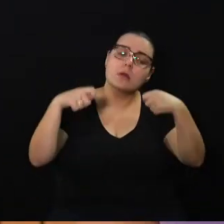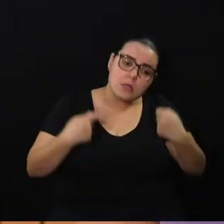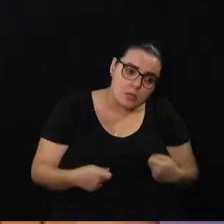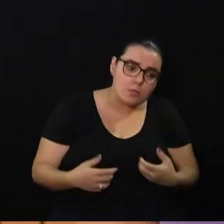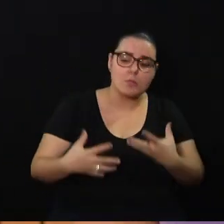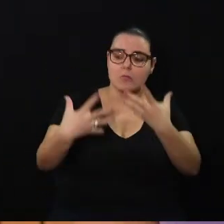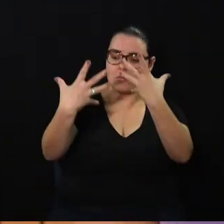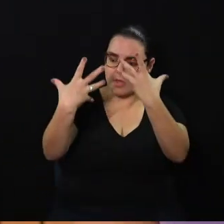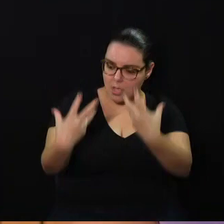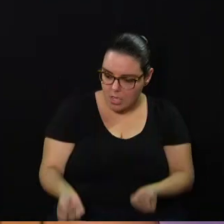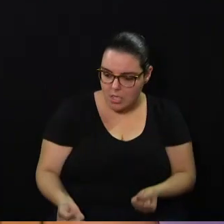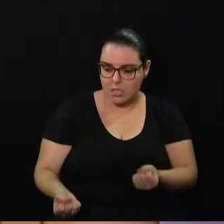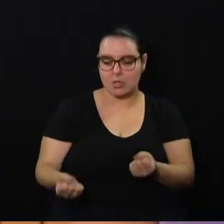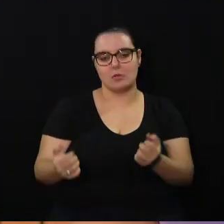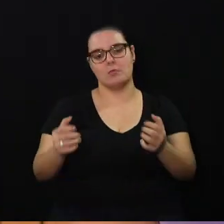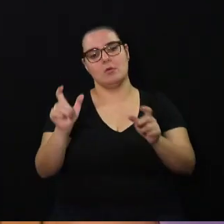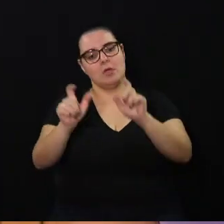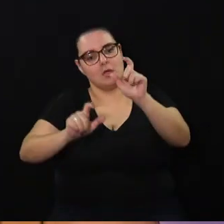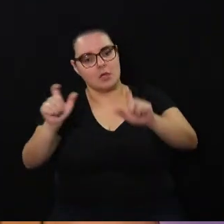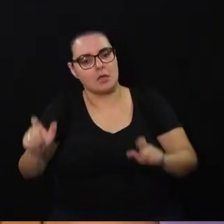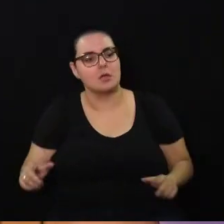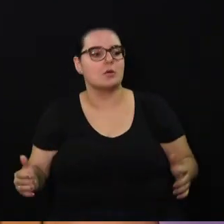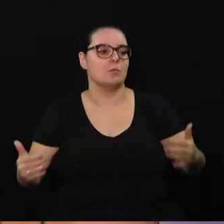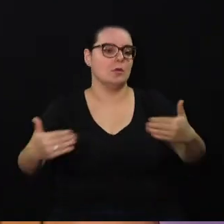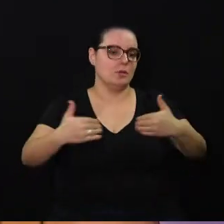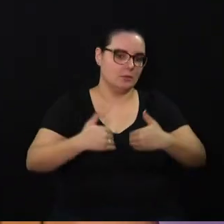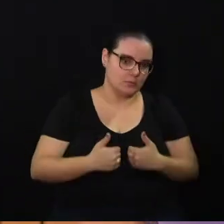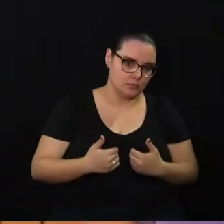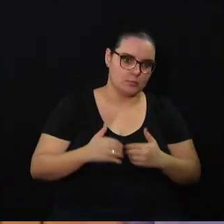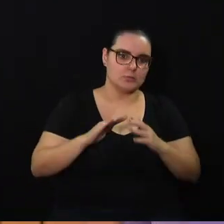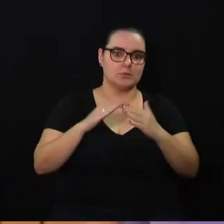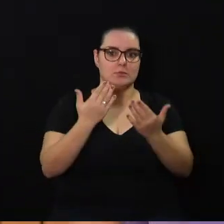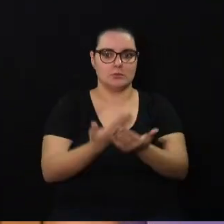receber essa demanda que está nas nossas escolas